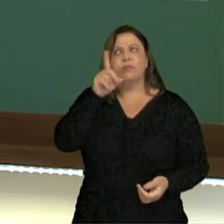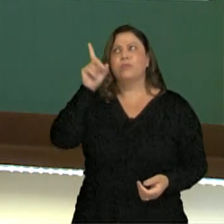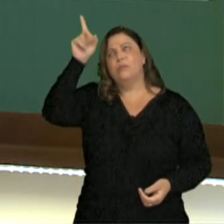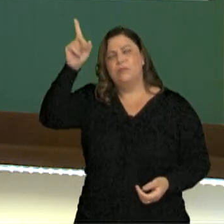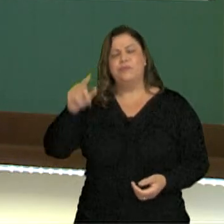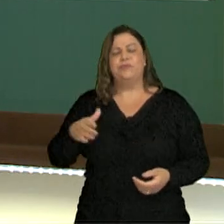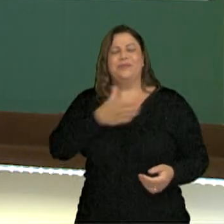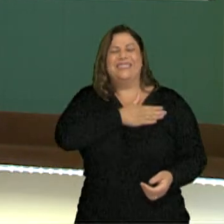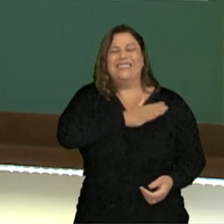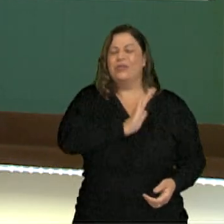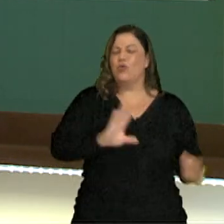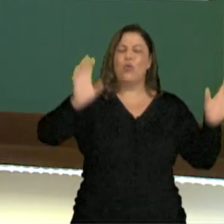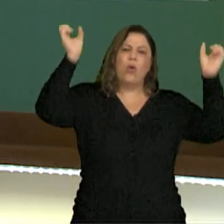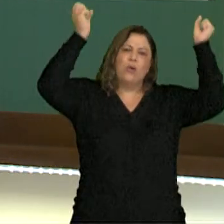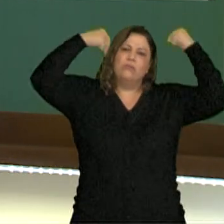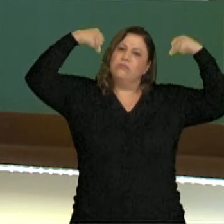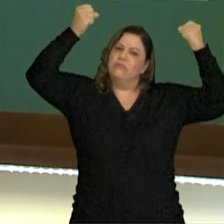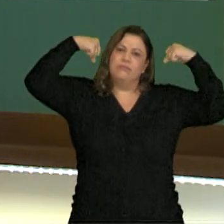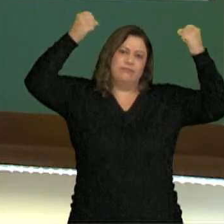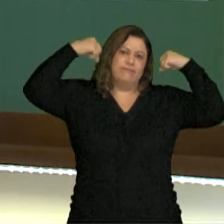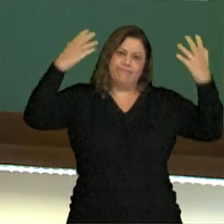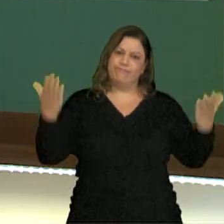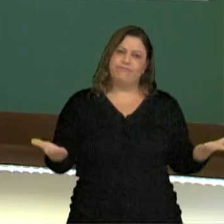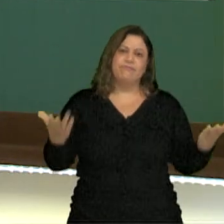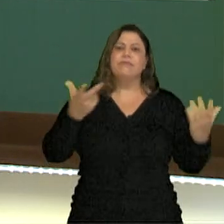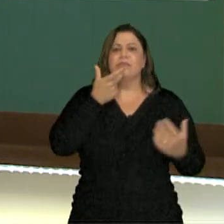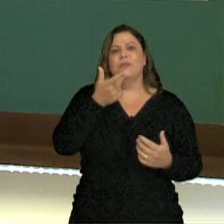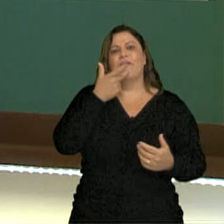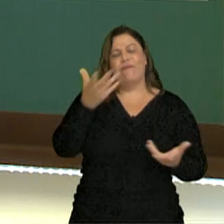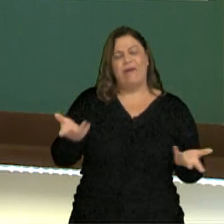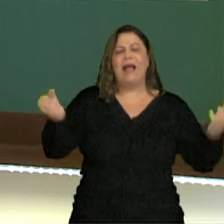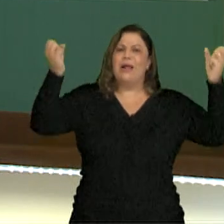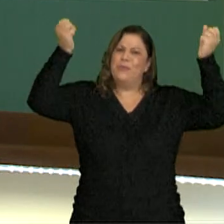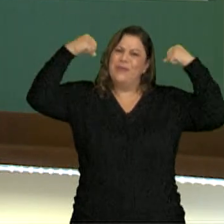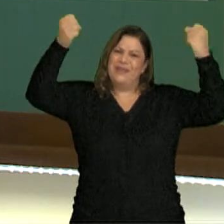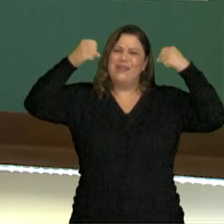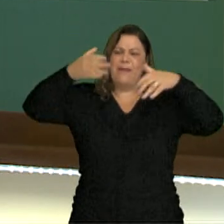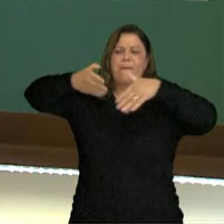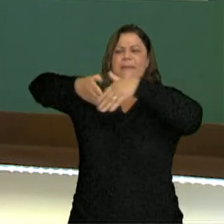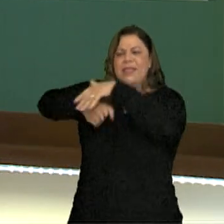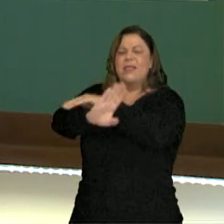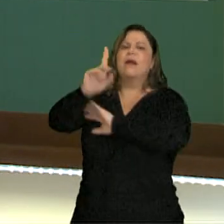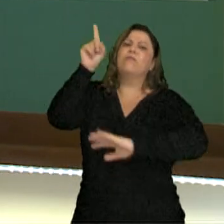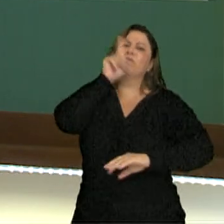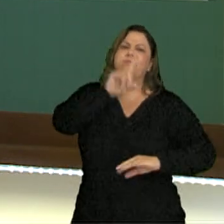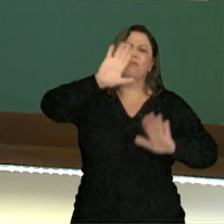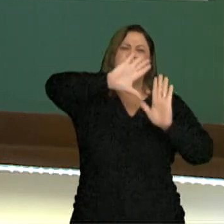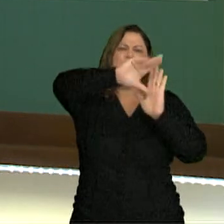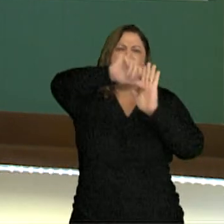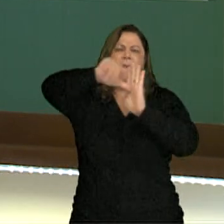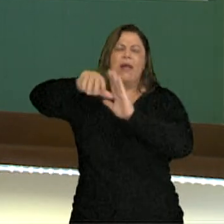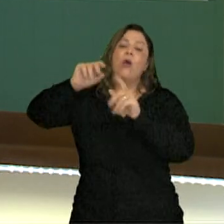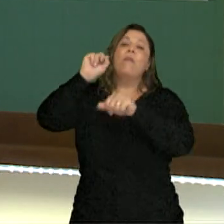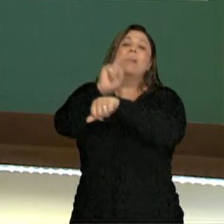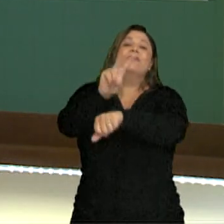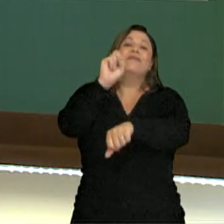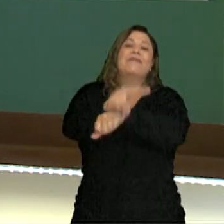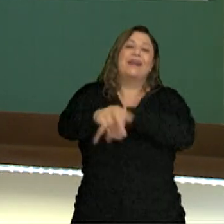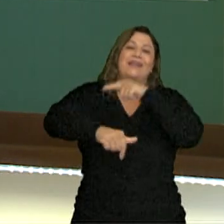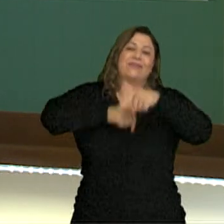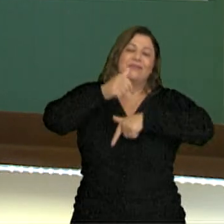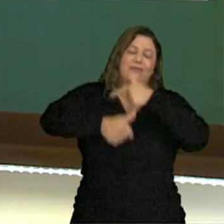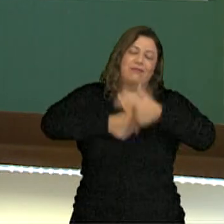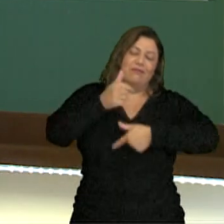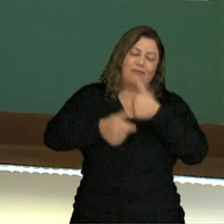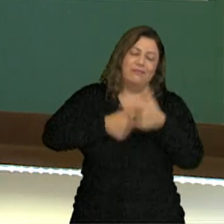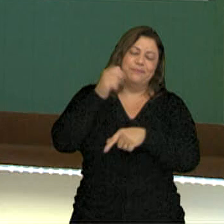dos mexicanos, porque alguns alegam que os mexicanos estão entrando nos Estados Unidos, roubando os empregos, ocupando